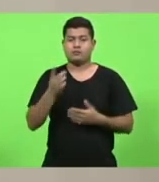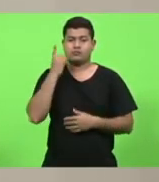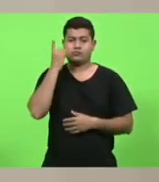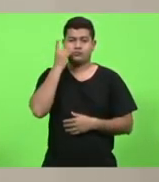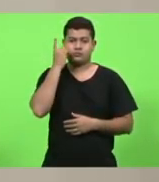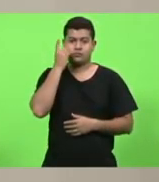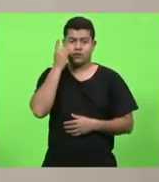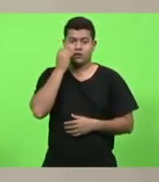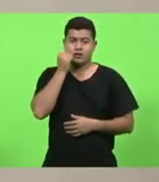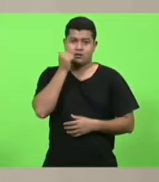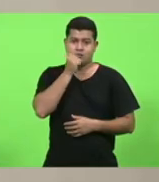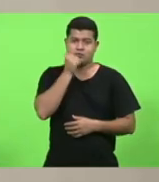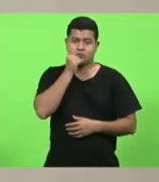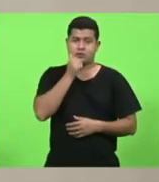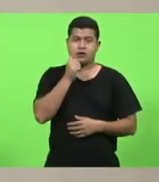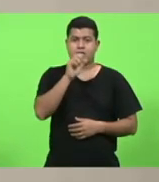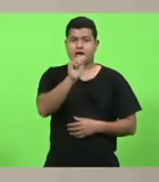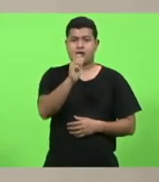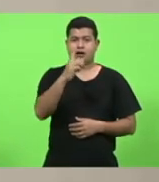Luca.